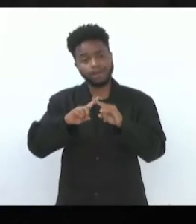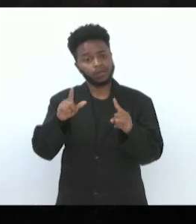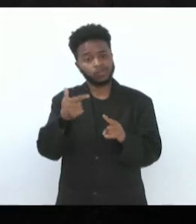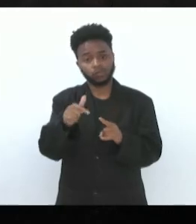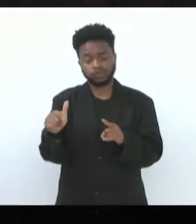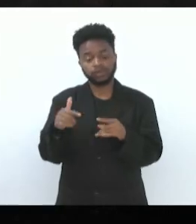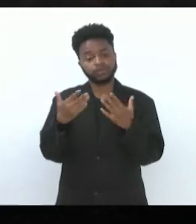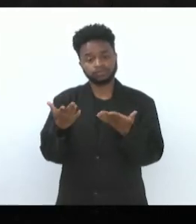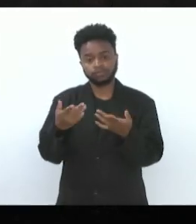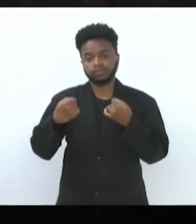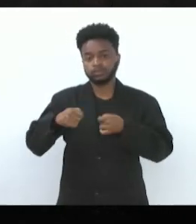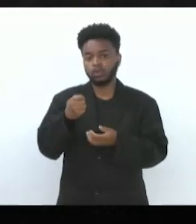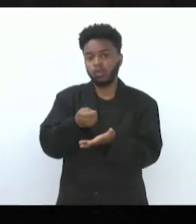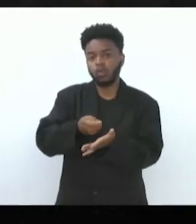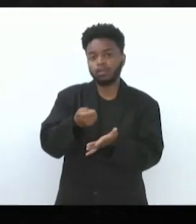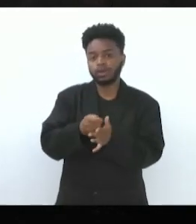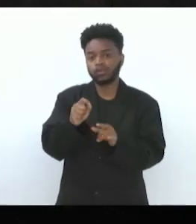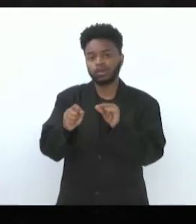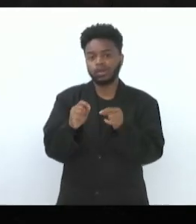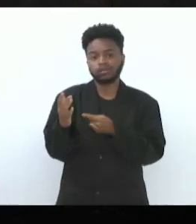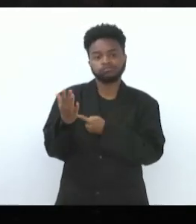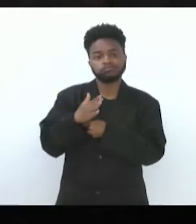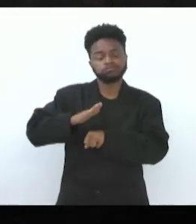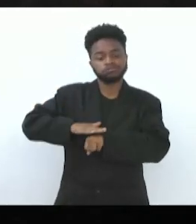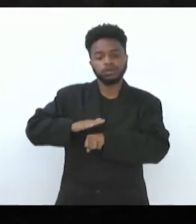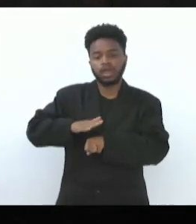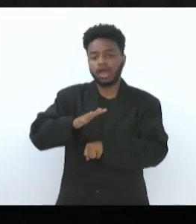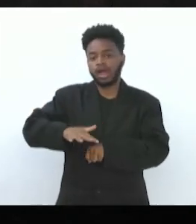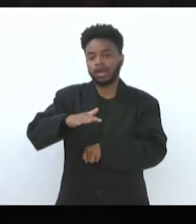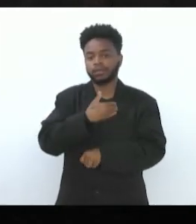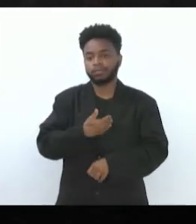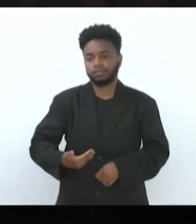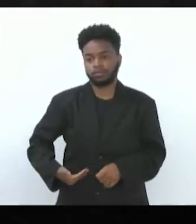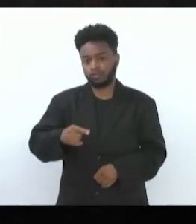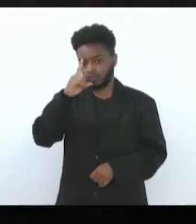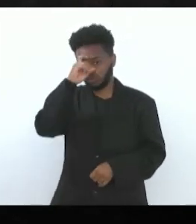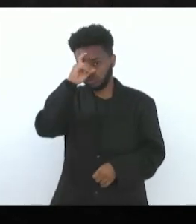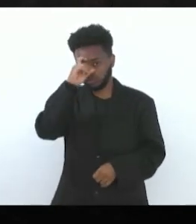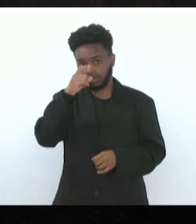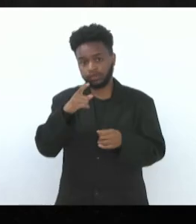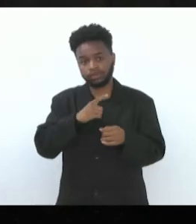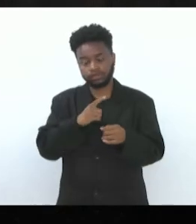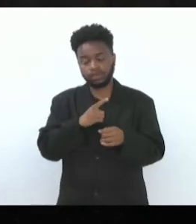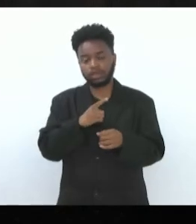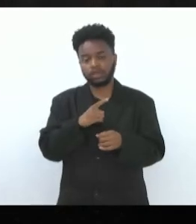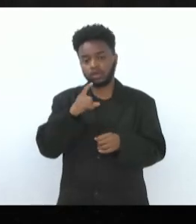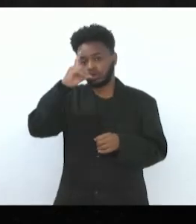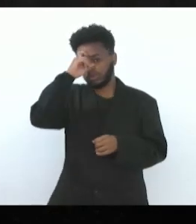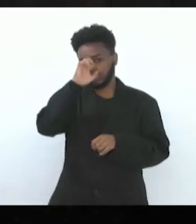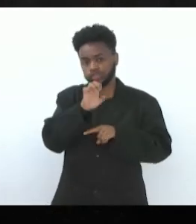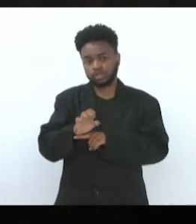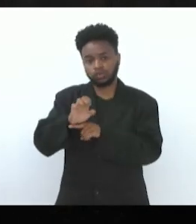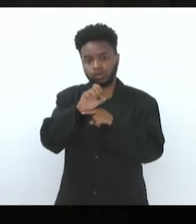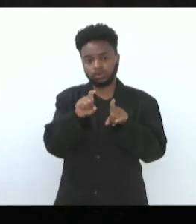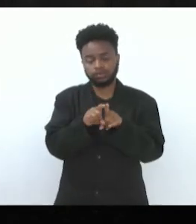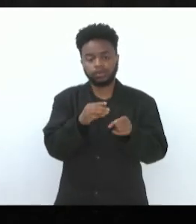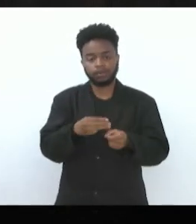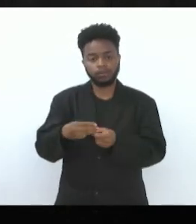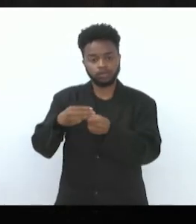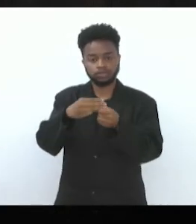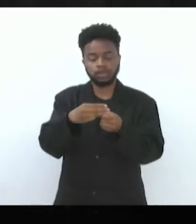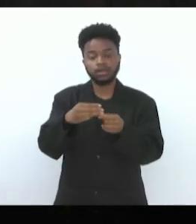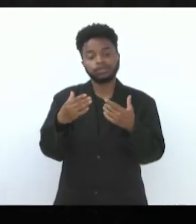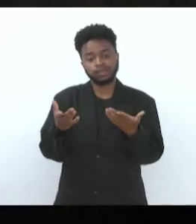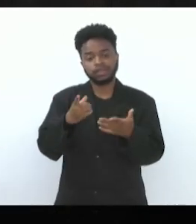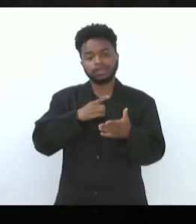é obrigada a se socorrer na unidade pública de saúde, que é através dos hospitais estaduais e municipais, e existe um gargalo